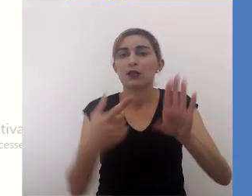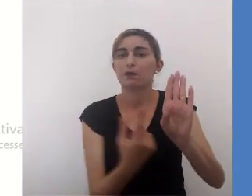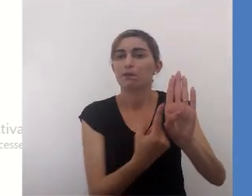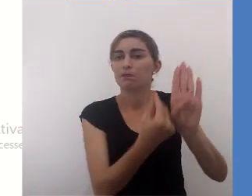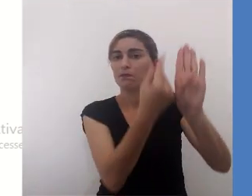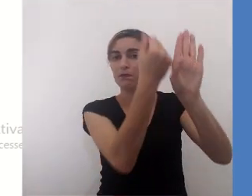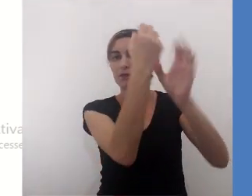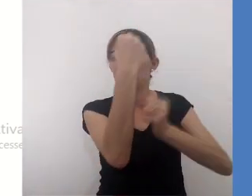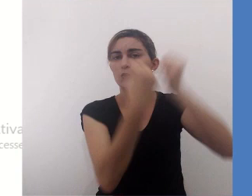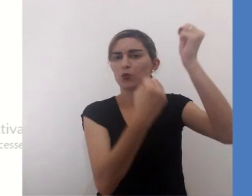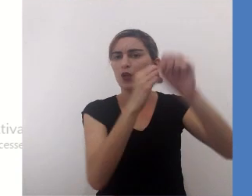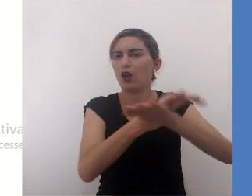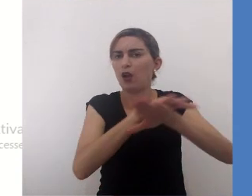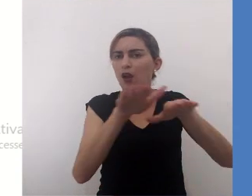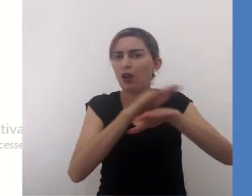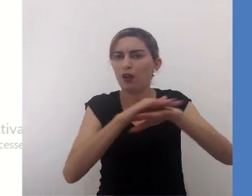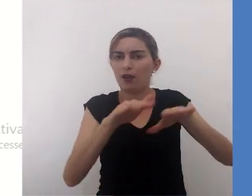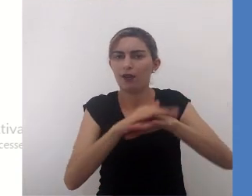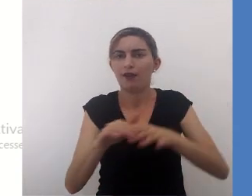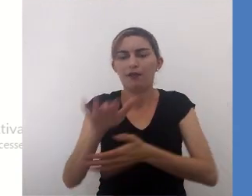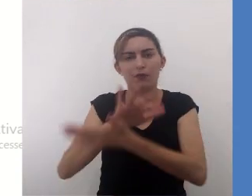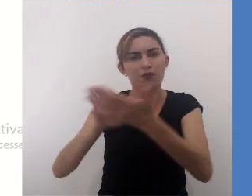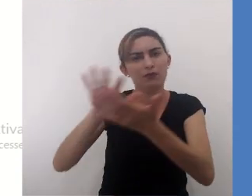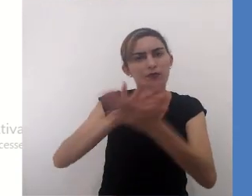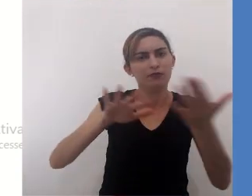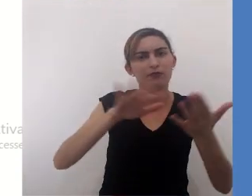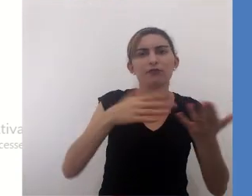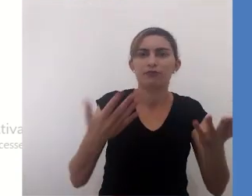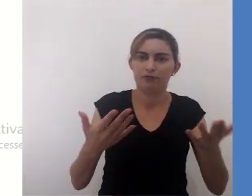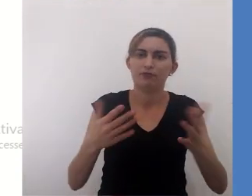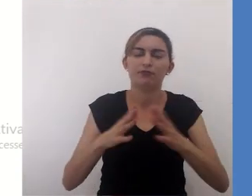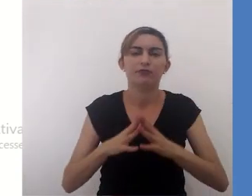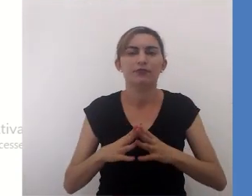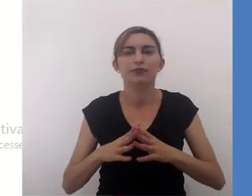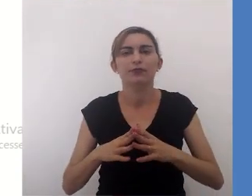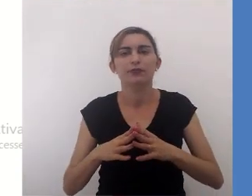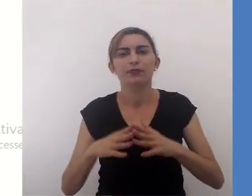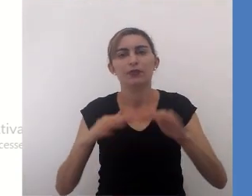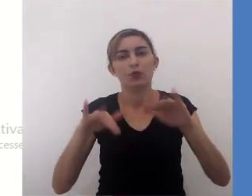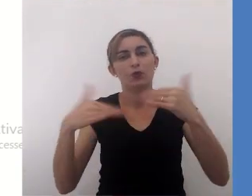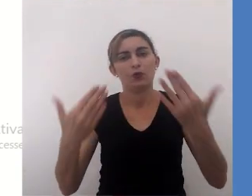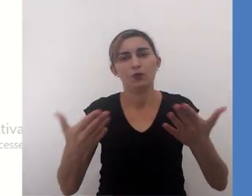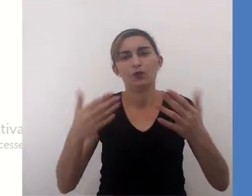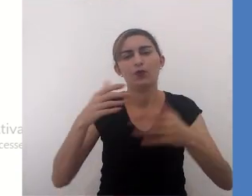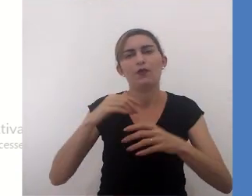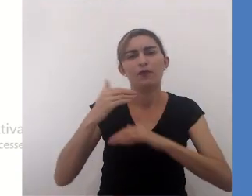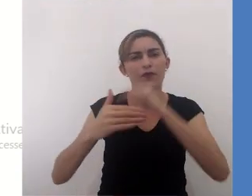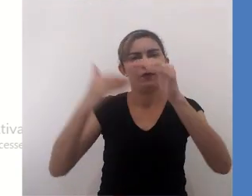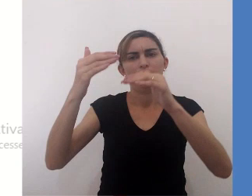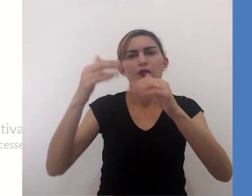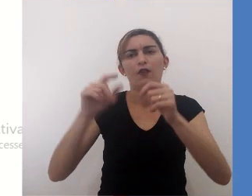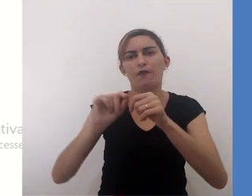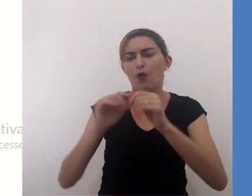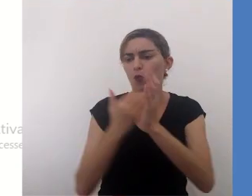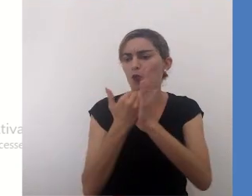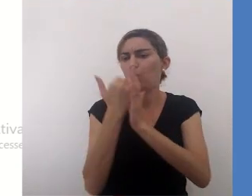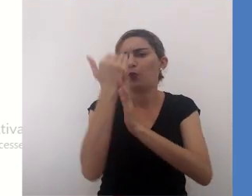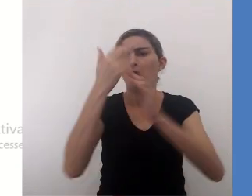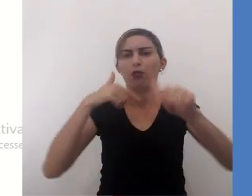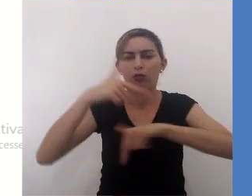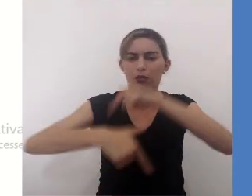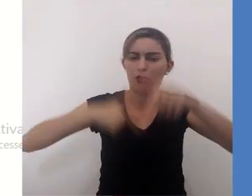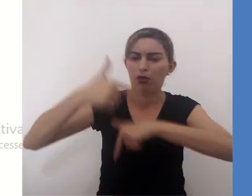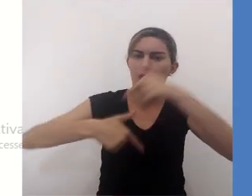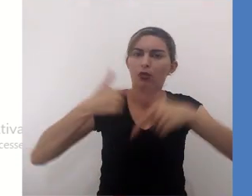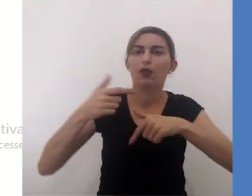industrial? Acabar com os entraves do antigo regime. E ao desenvolvimento da produção. E